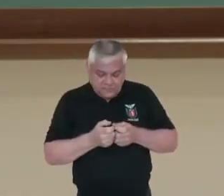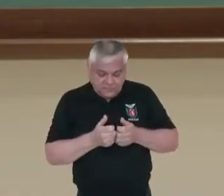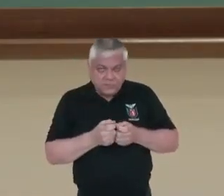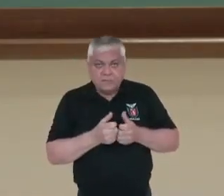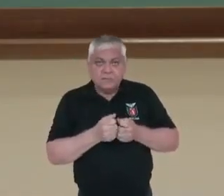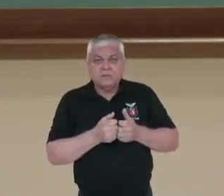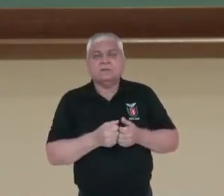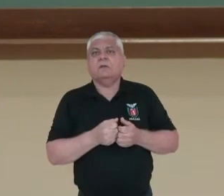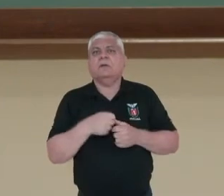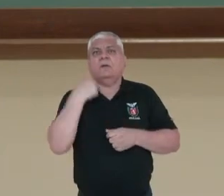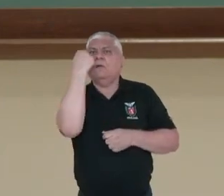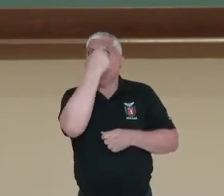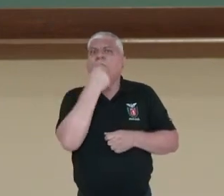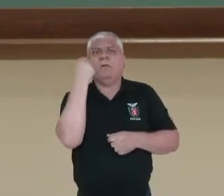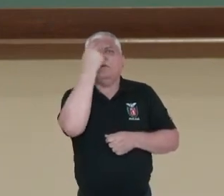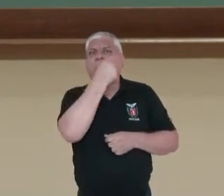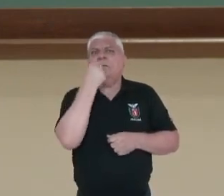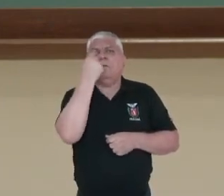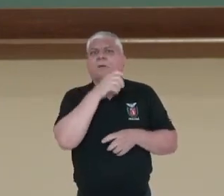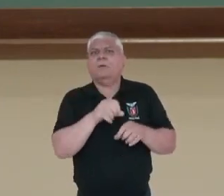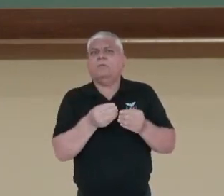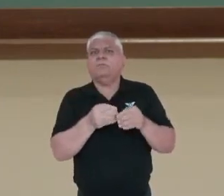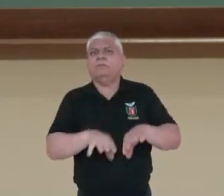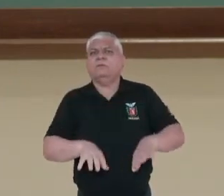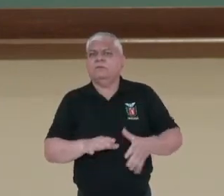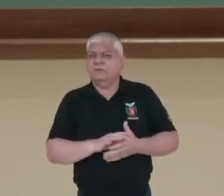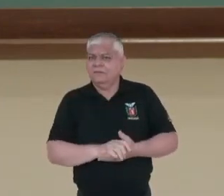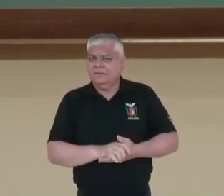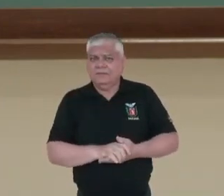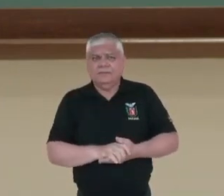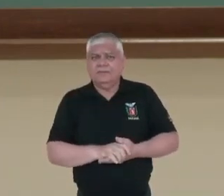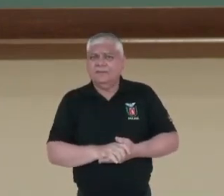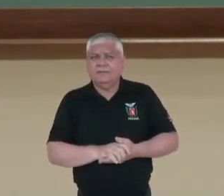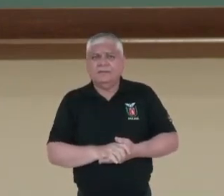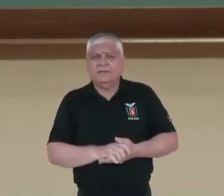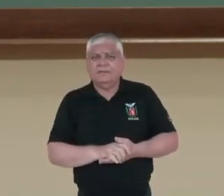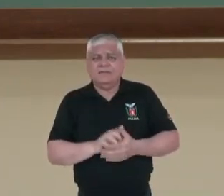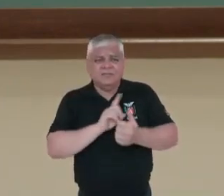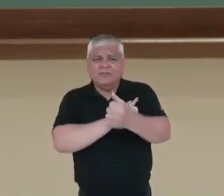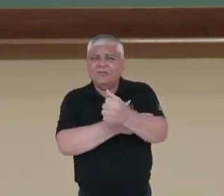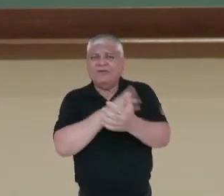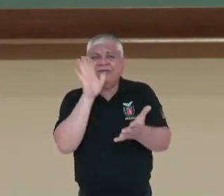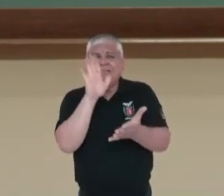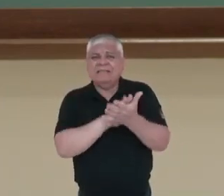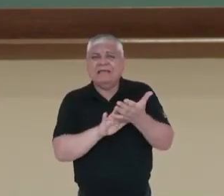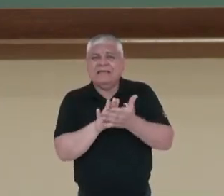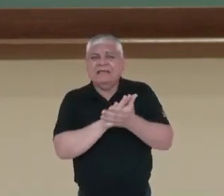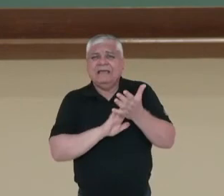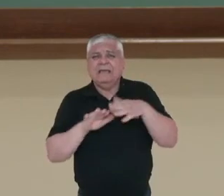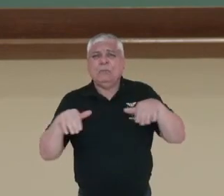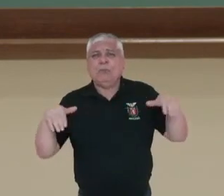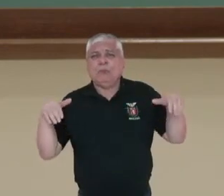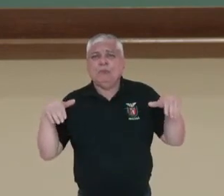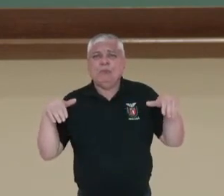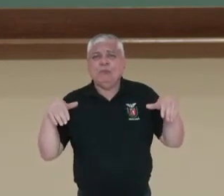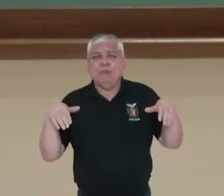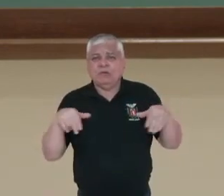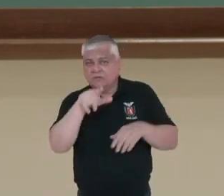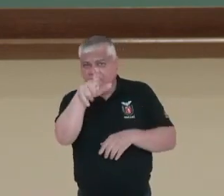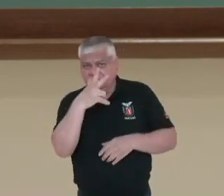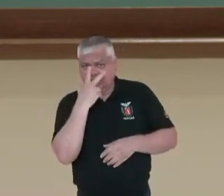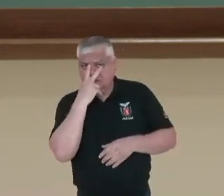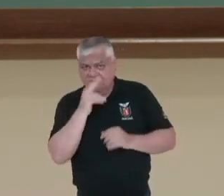dela porque eu só sou muito tempo no celular meu celular não exige habilidade e força né então o que você acha disso